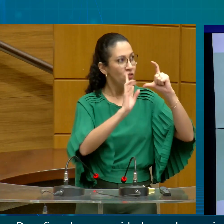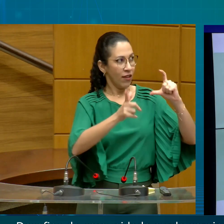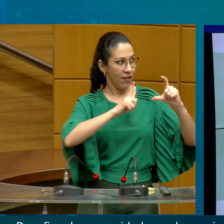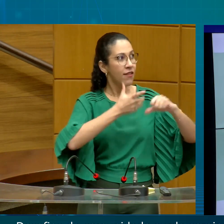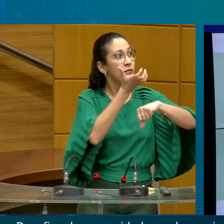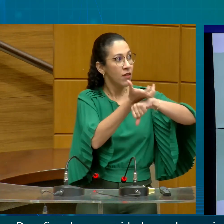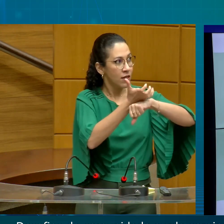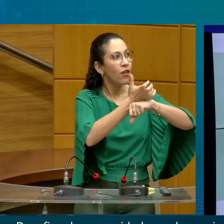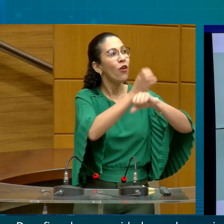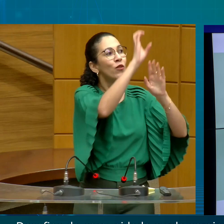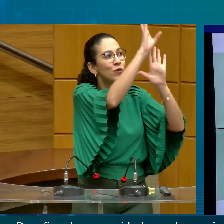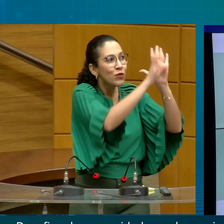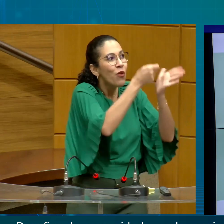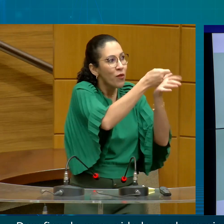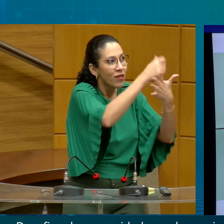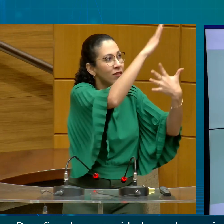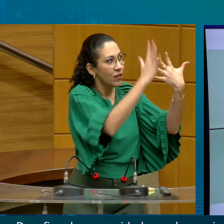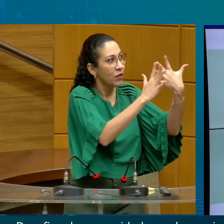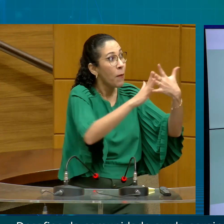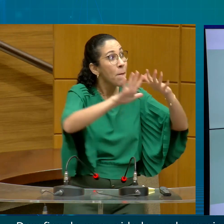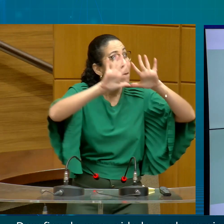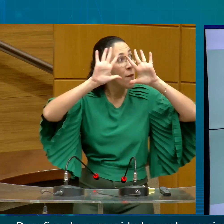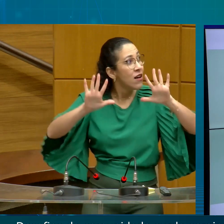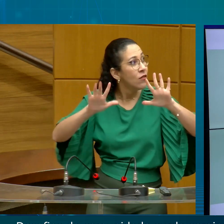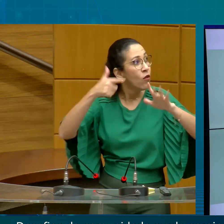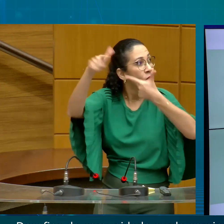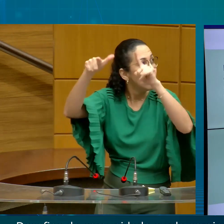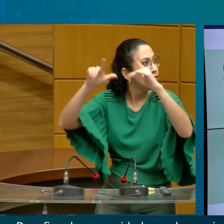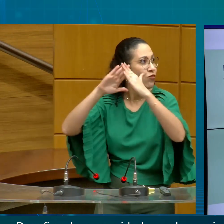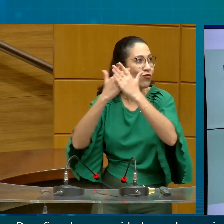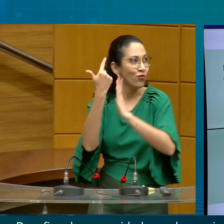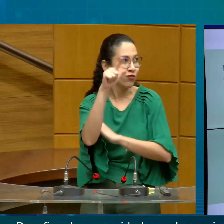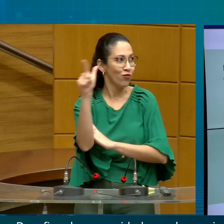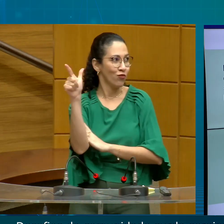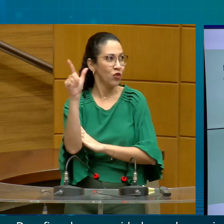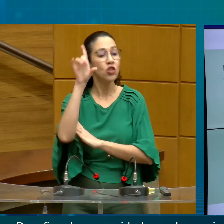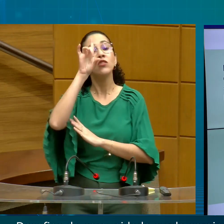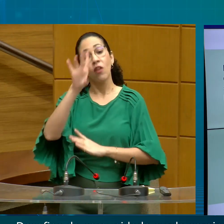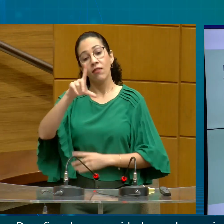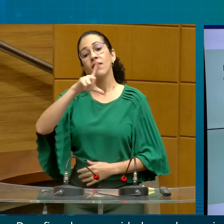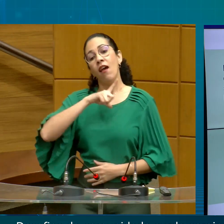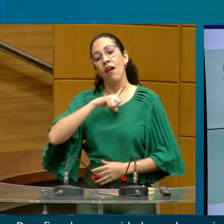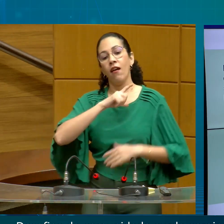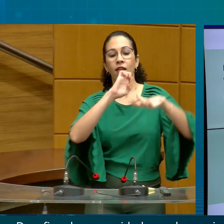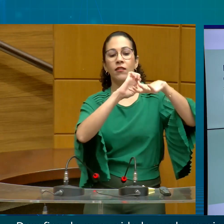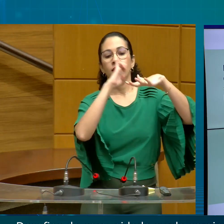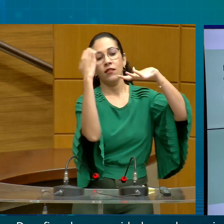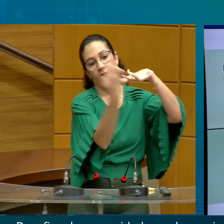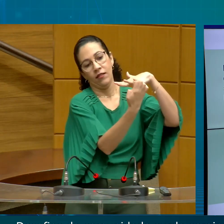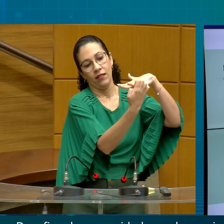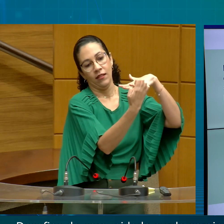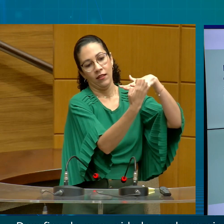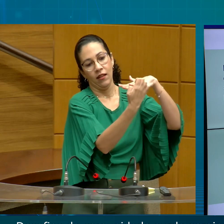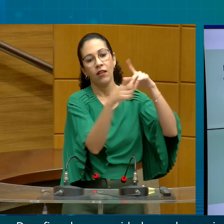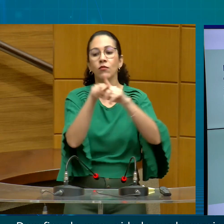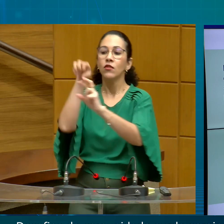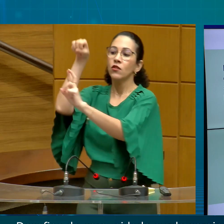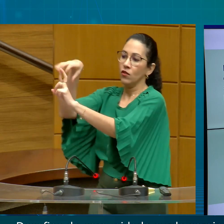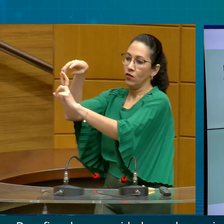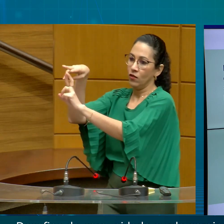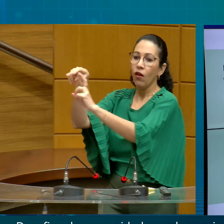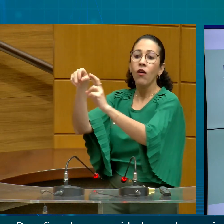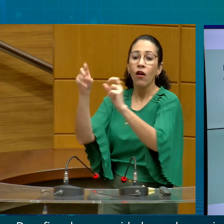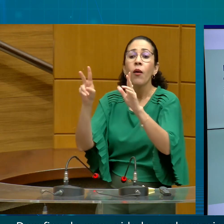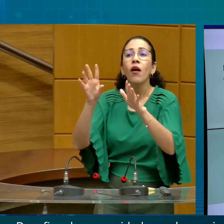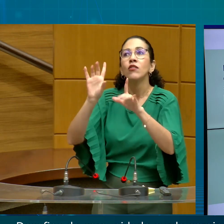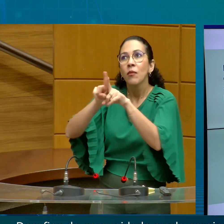Então, o IPAES já tem, né, como matéria obrigatória da grade curricular, mas eu percebo que em outras escolas não tem. Tem